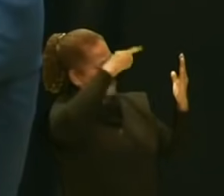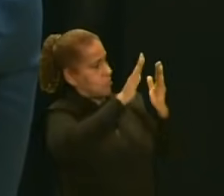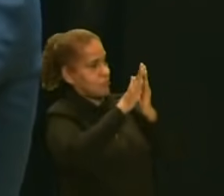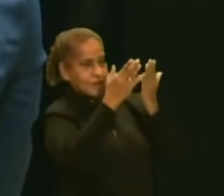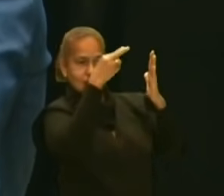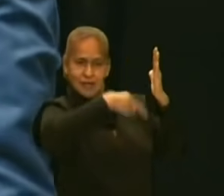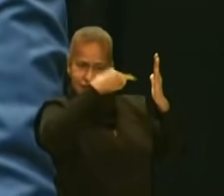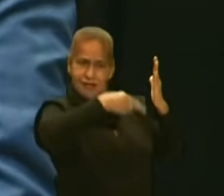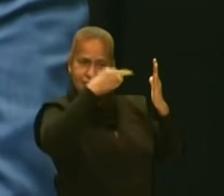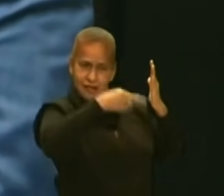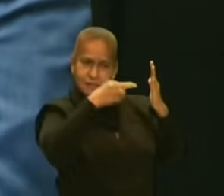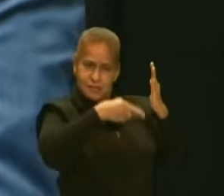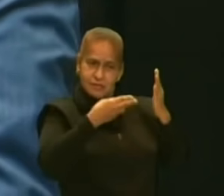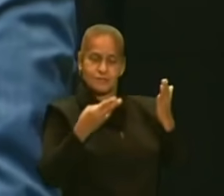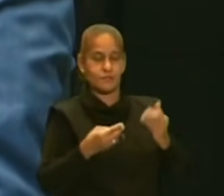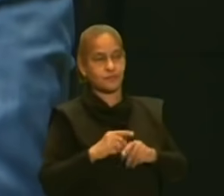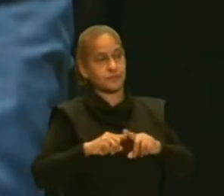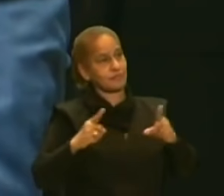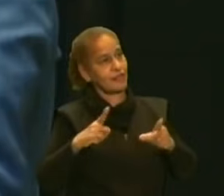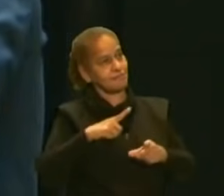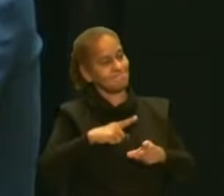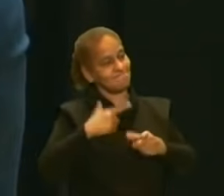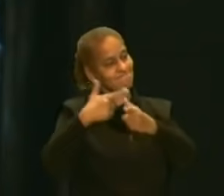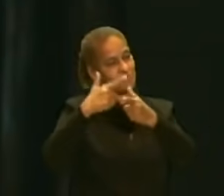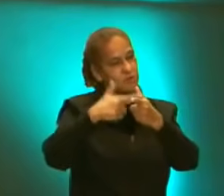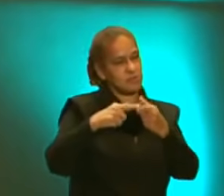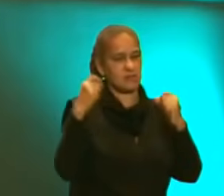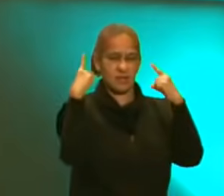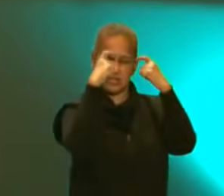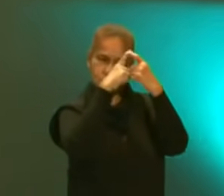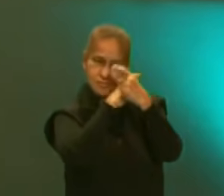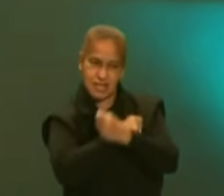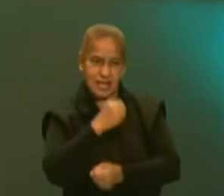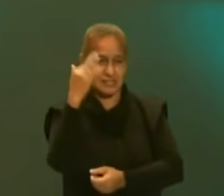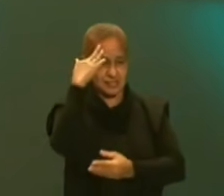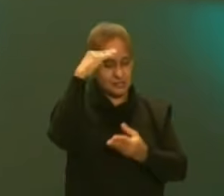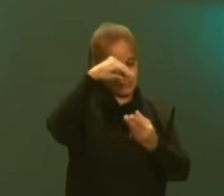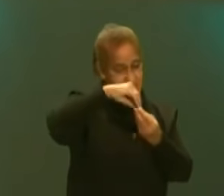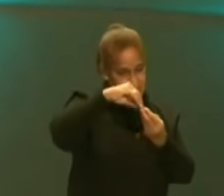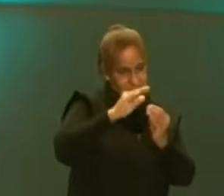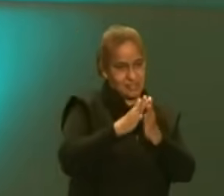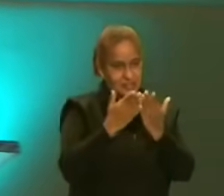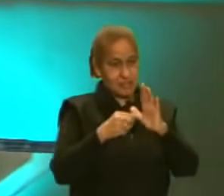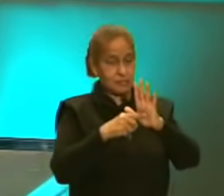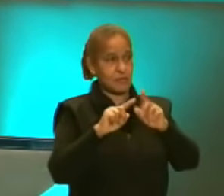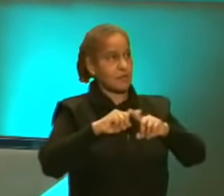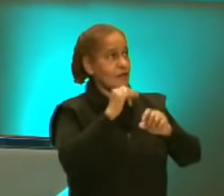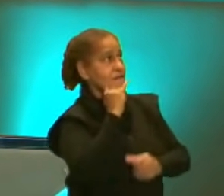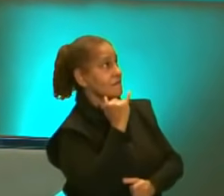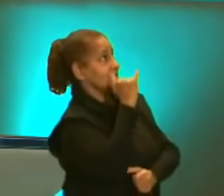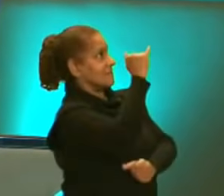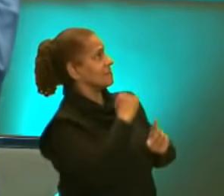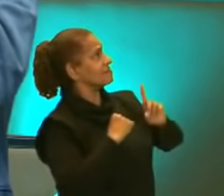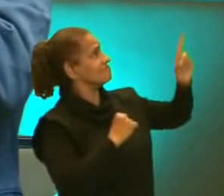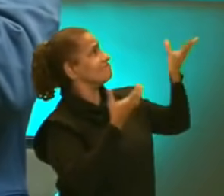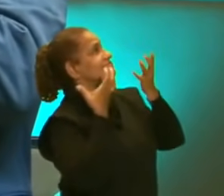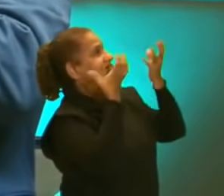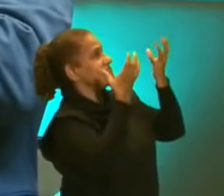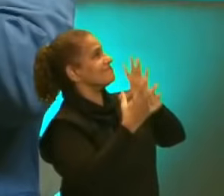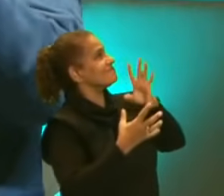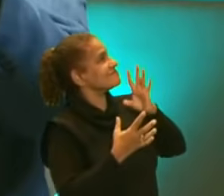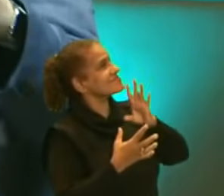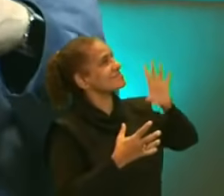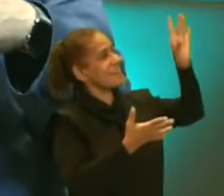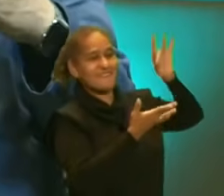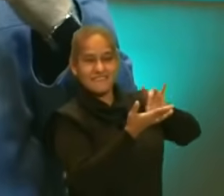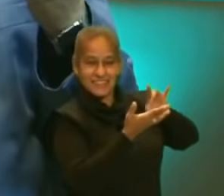de problemas com a Bíblia. Mas ele dizia: Senhor, eu quero te conhecer.